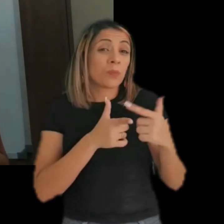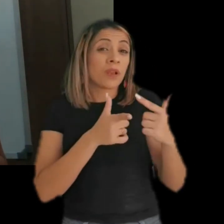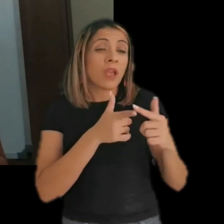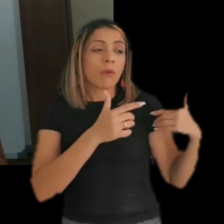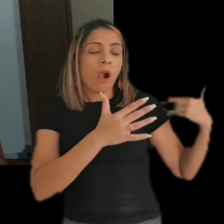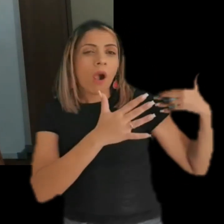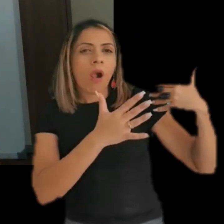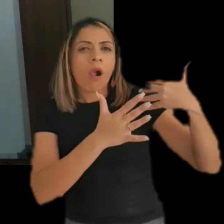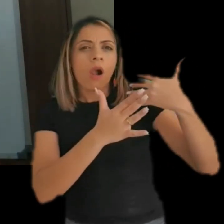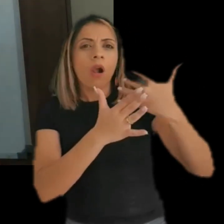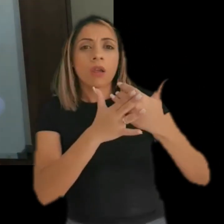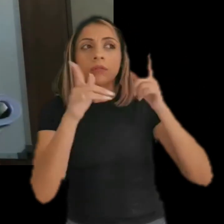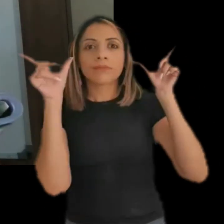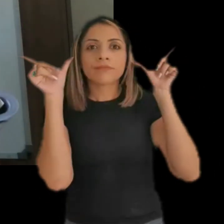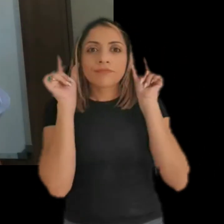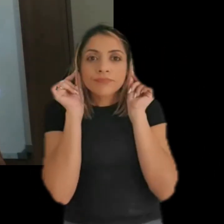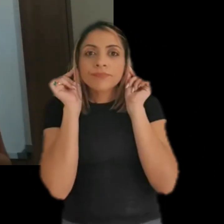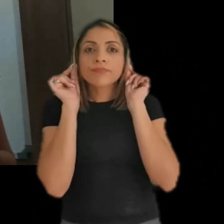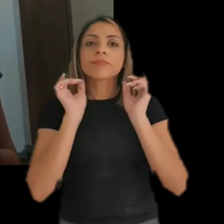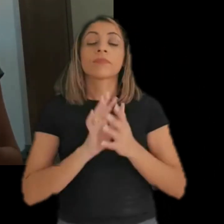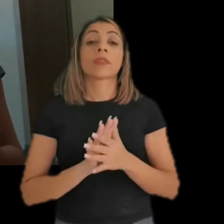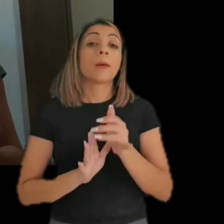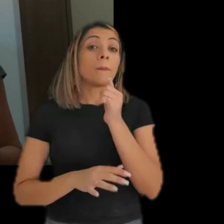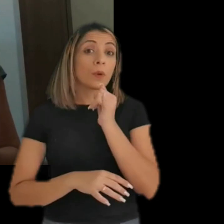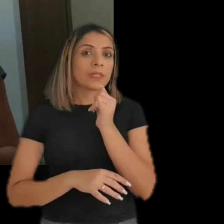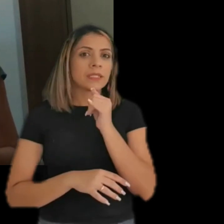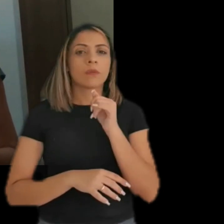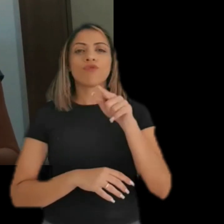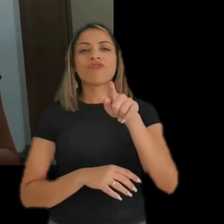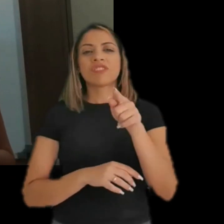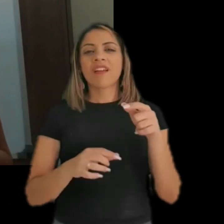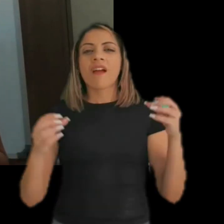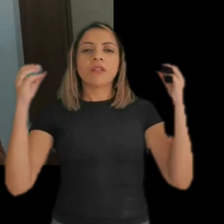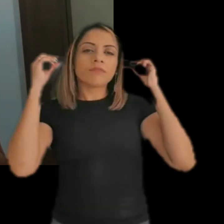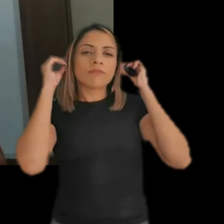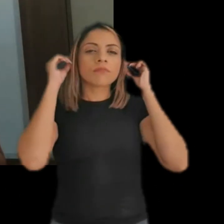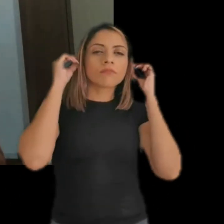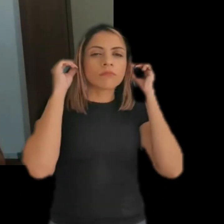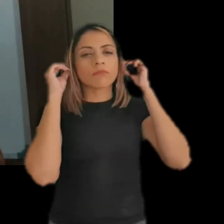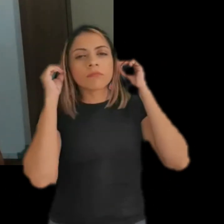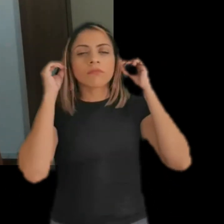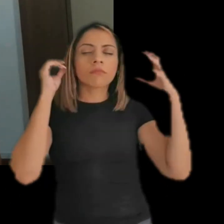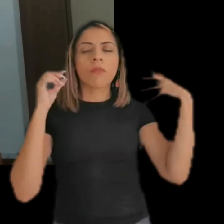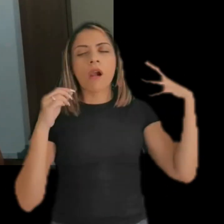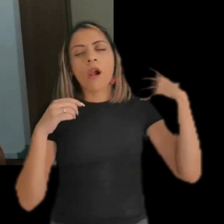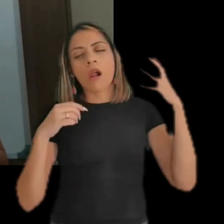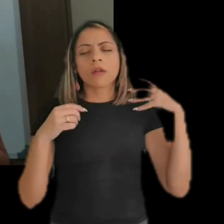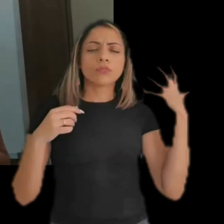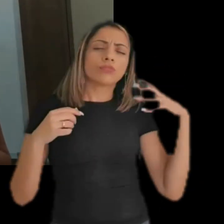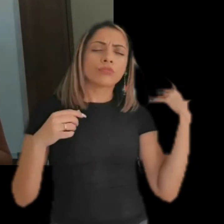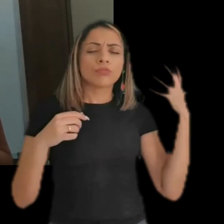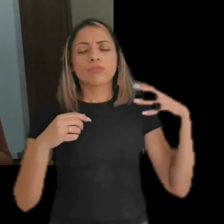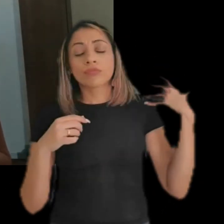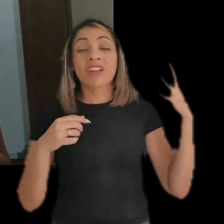utiliza o fone de ouvido de forma muito contínua e o som nesse fone de ouvido, né, tá alto, tá